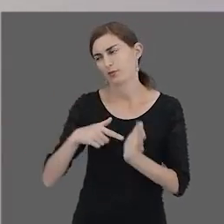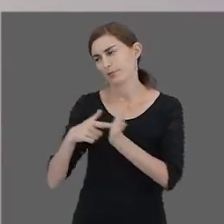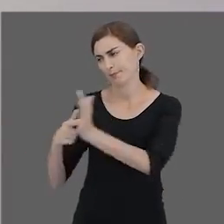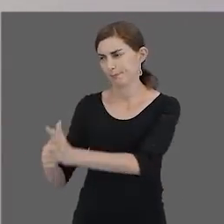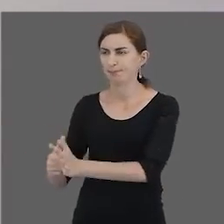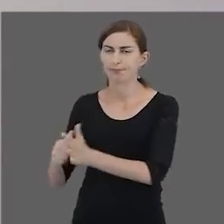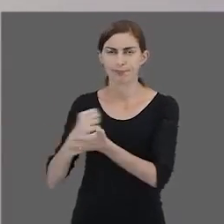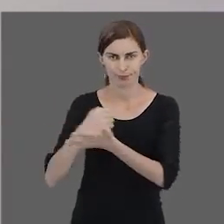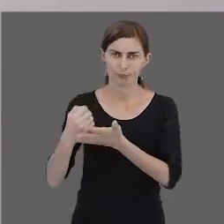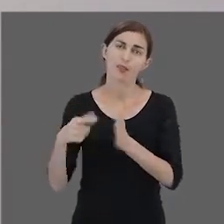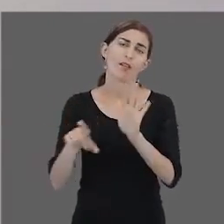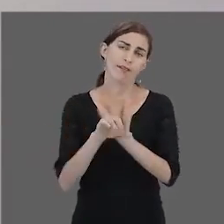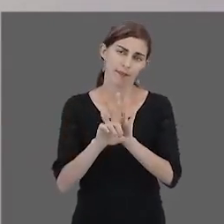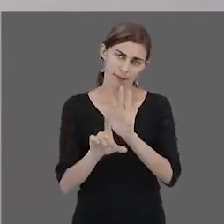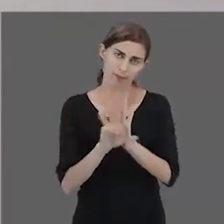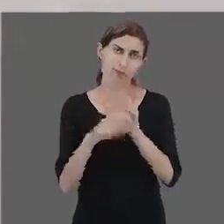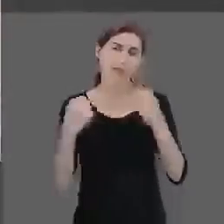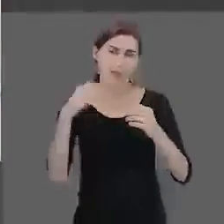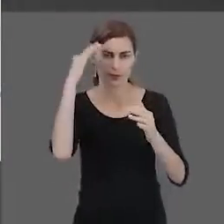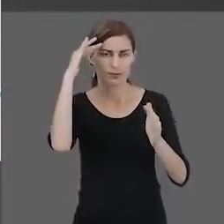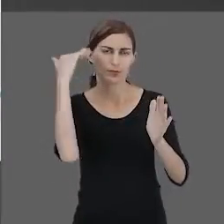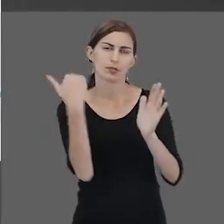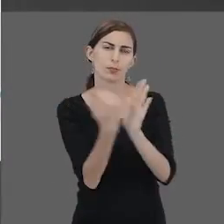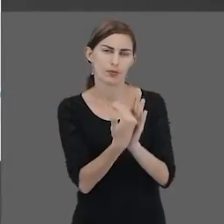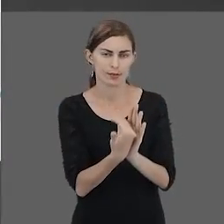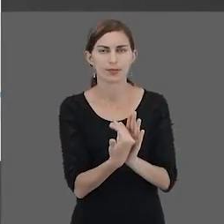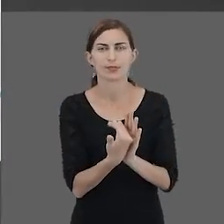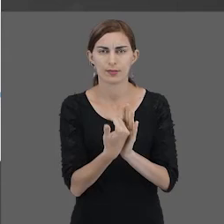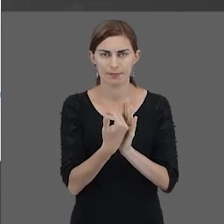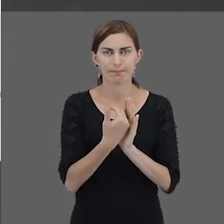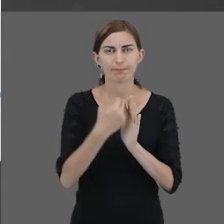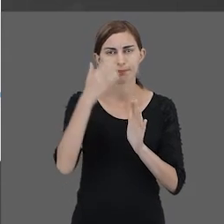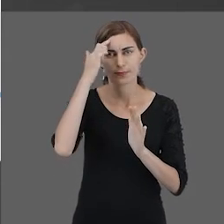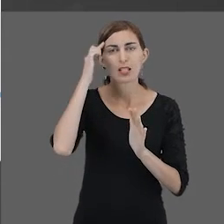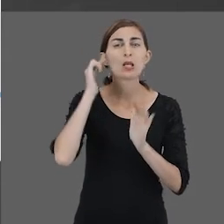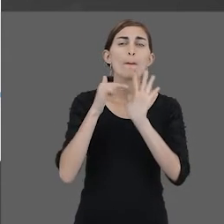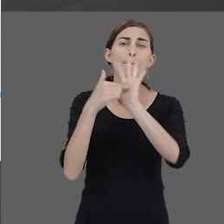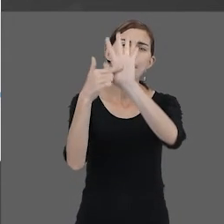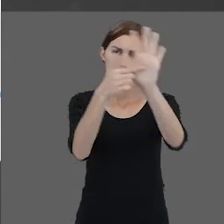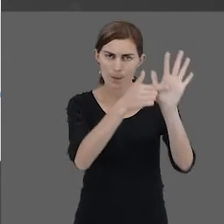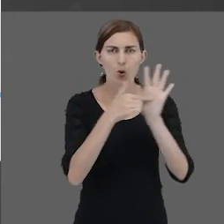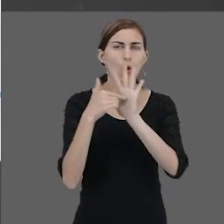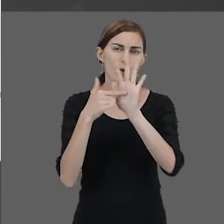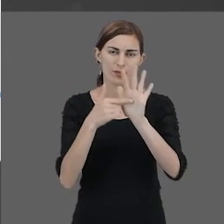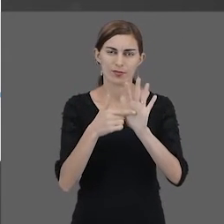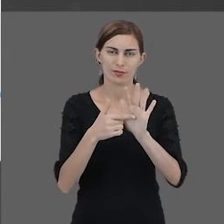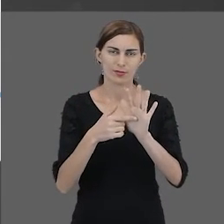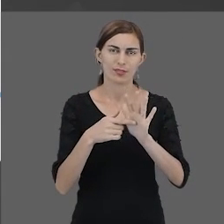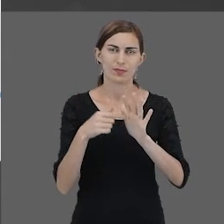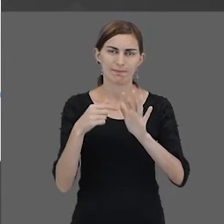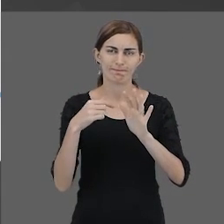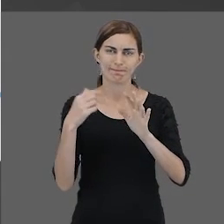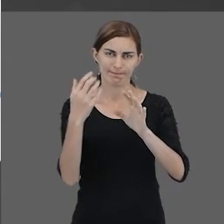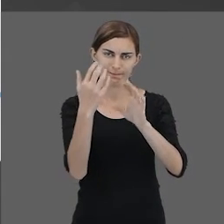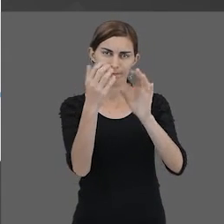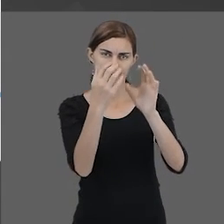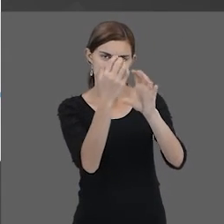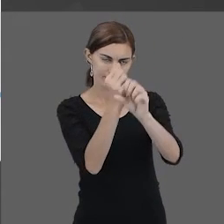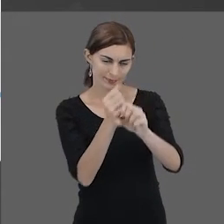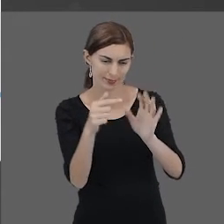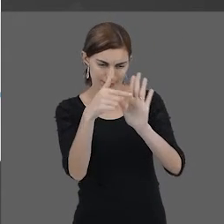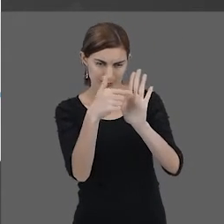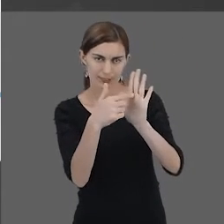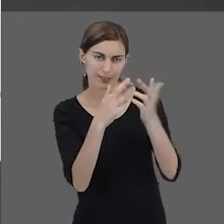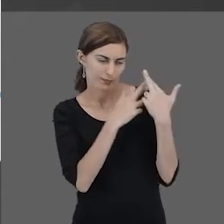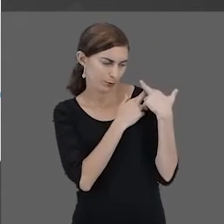atrelado a uma legislação que é preciso ser cumprido, né? E aí traz aqui ainda o ordenador de despesa do órgão ou entidade